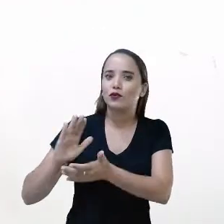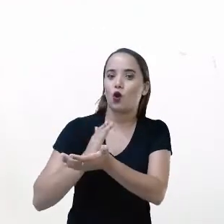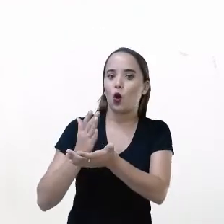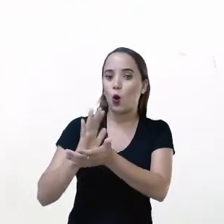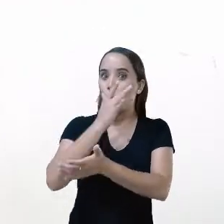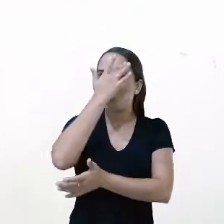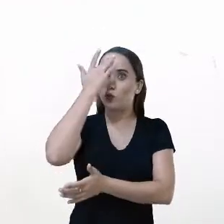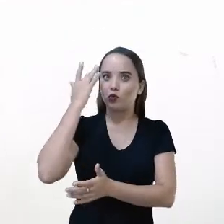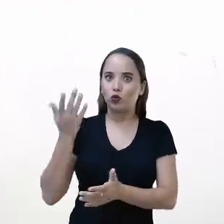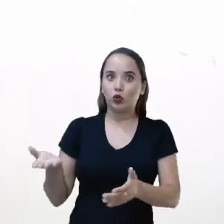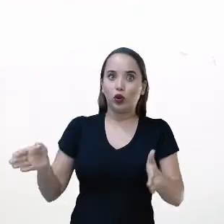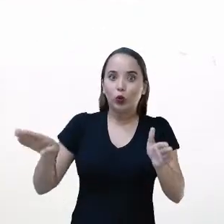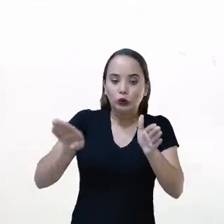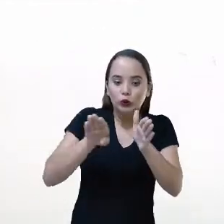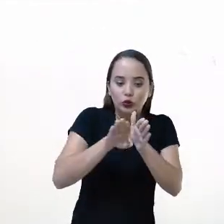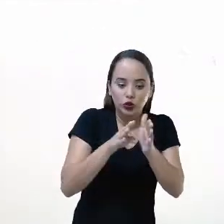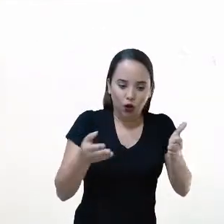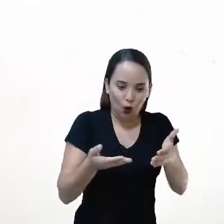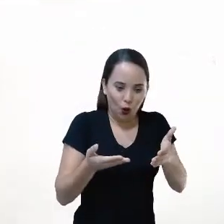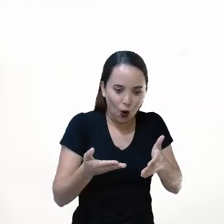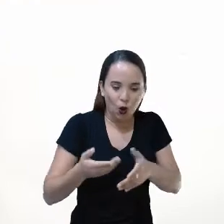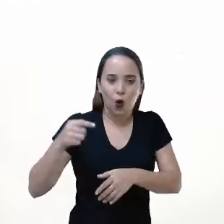TV Nova, canal